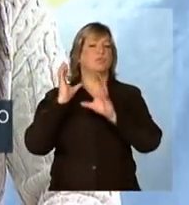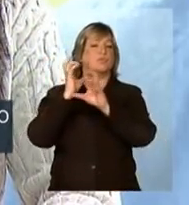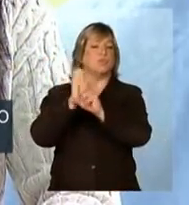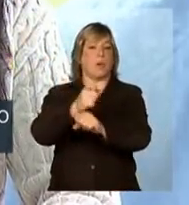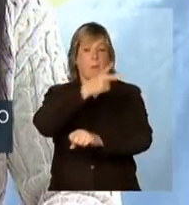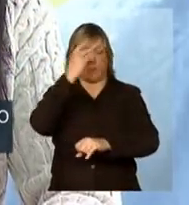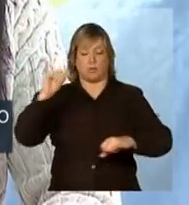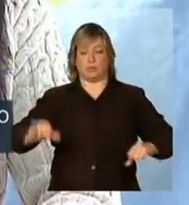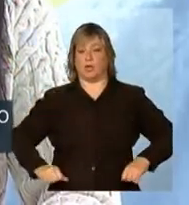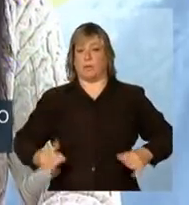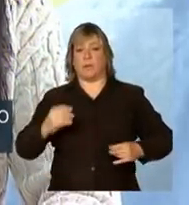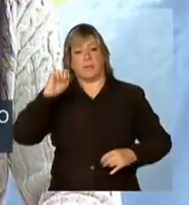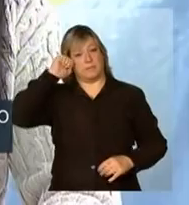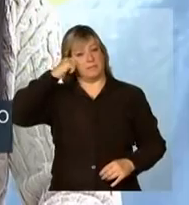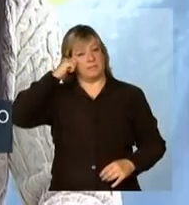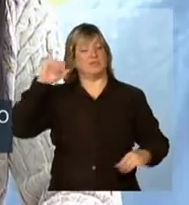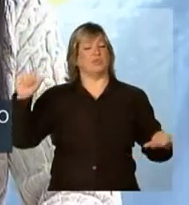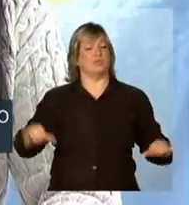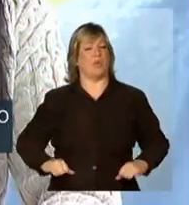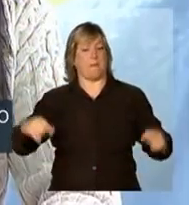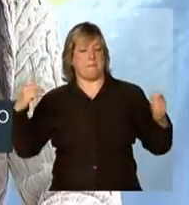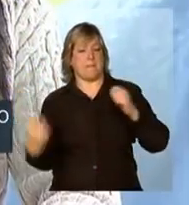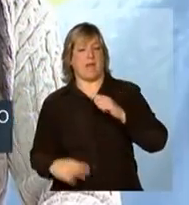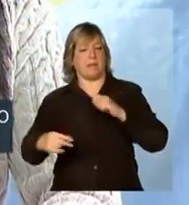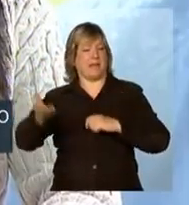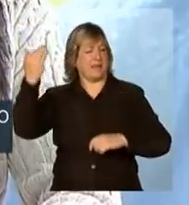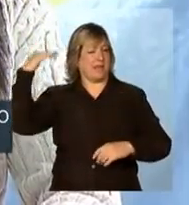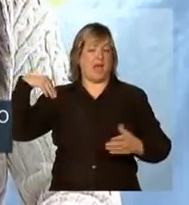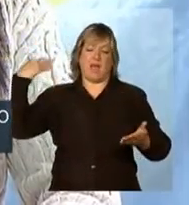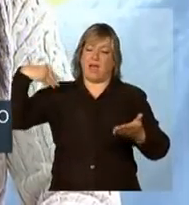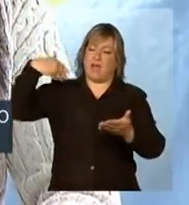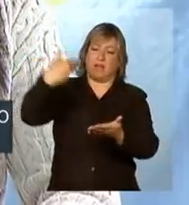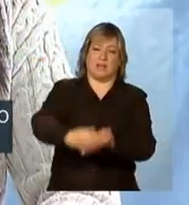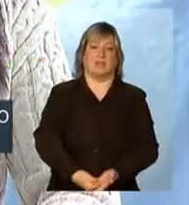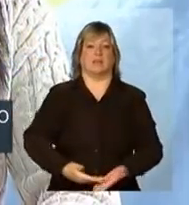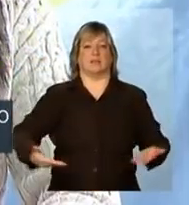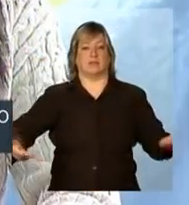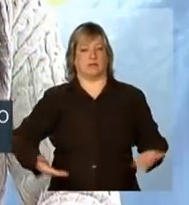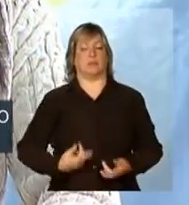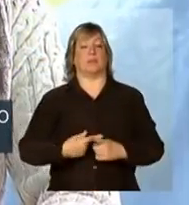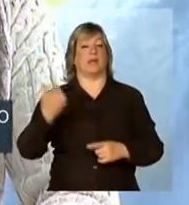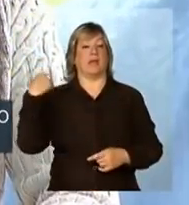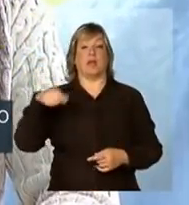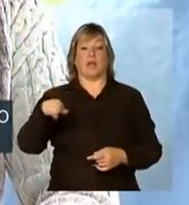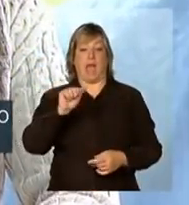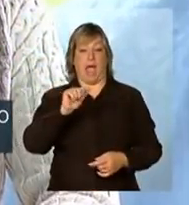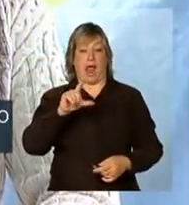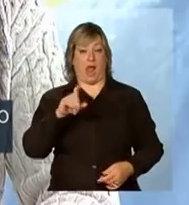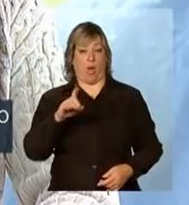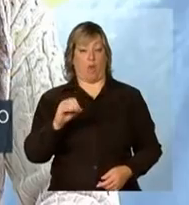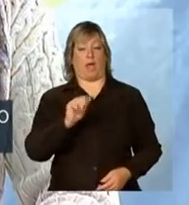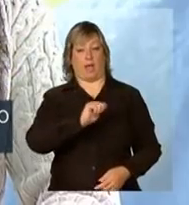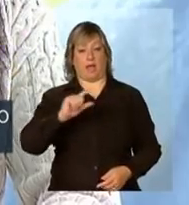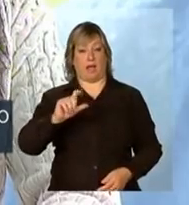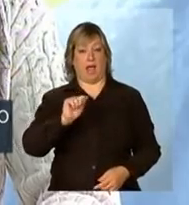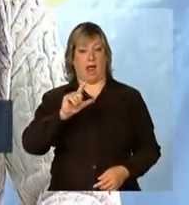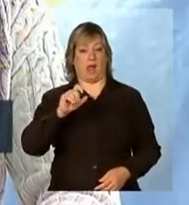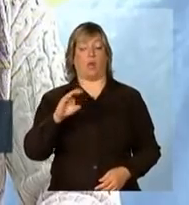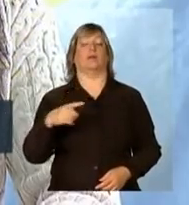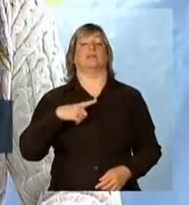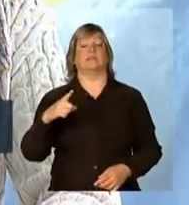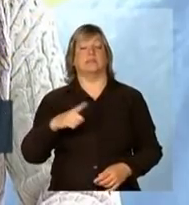desde a escravidão. Foi o último estado a abolir a escravidão. Nós tivemos um quebra de xangô no